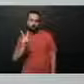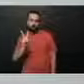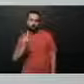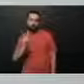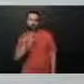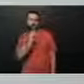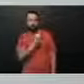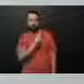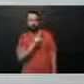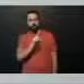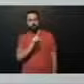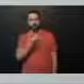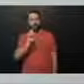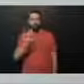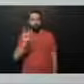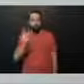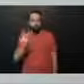12,